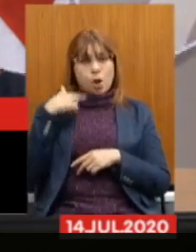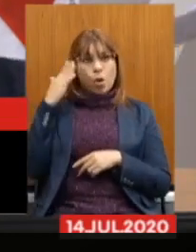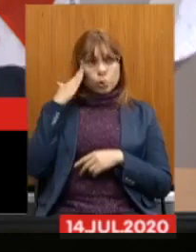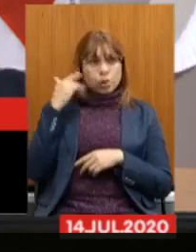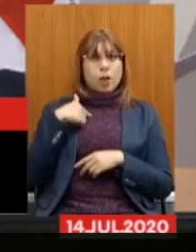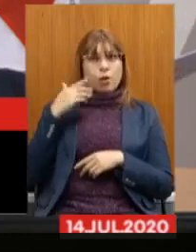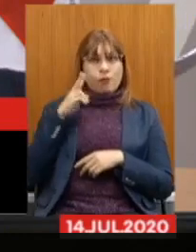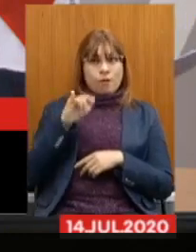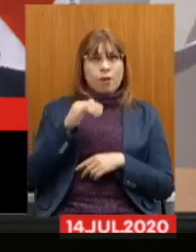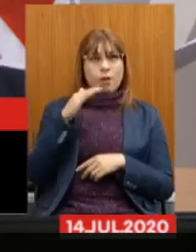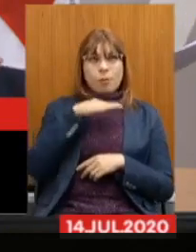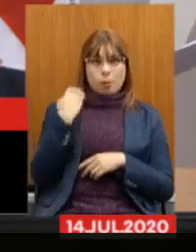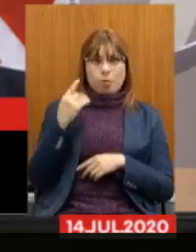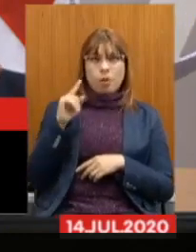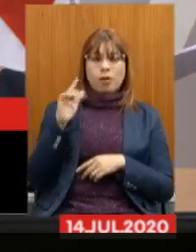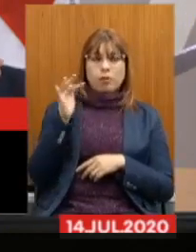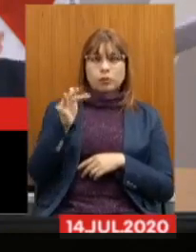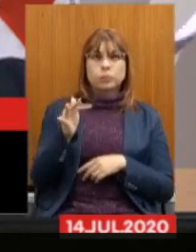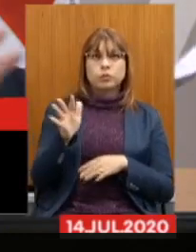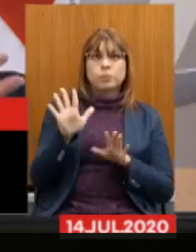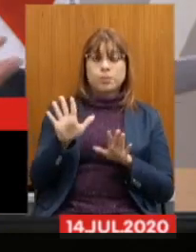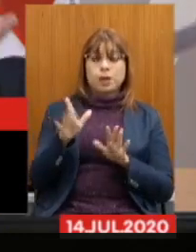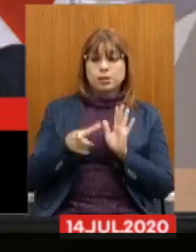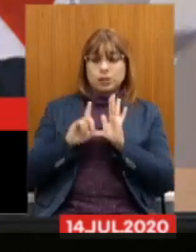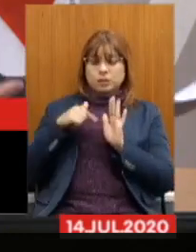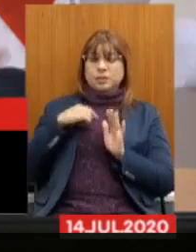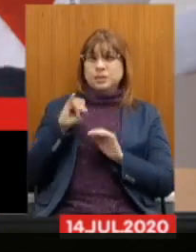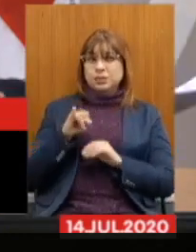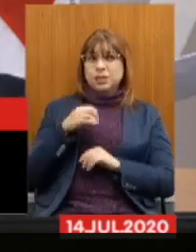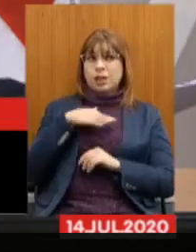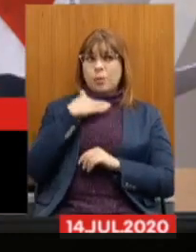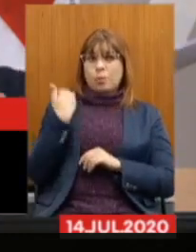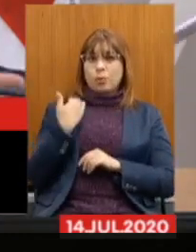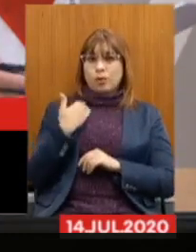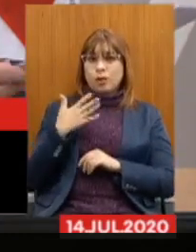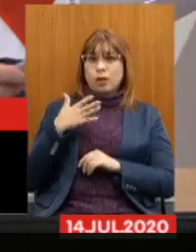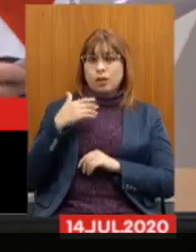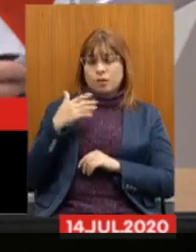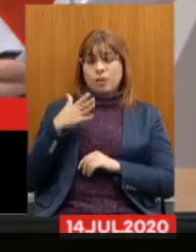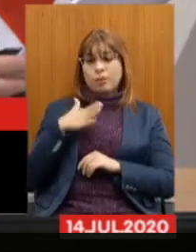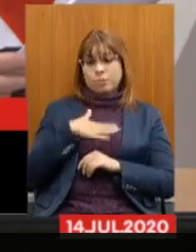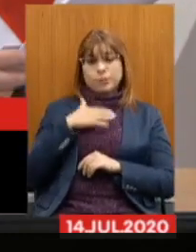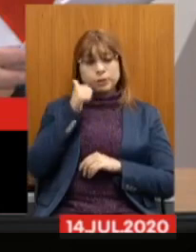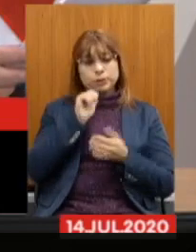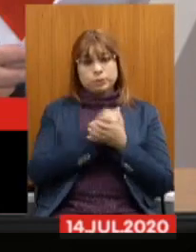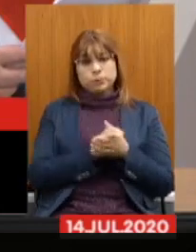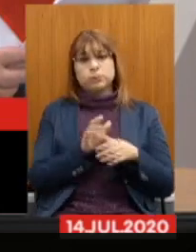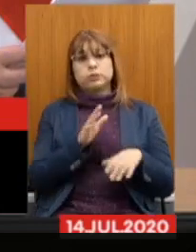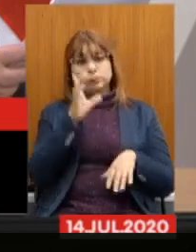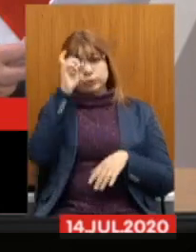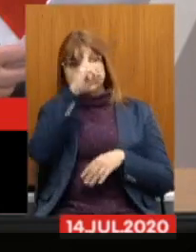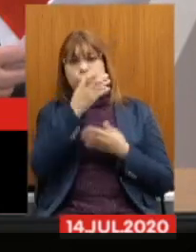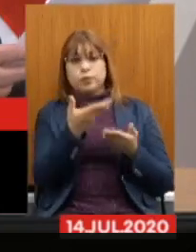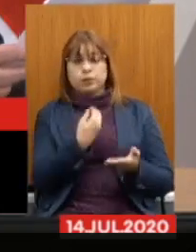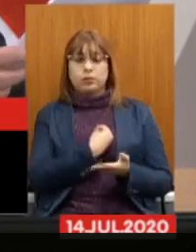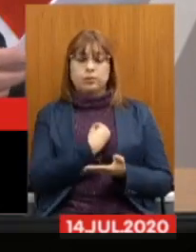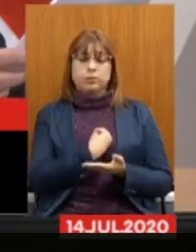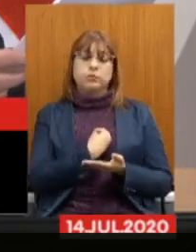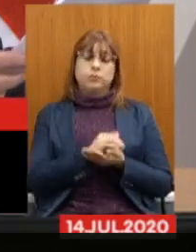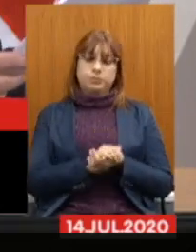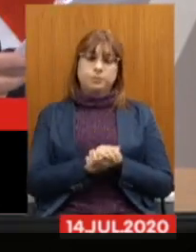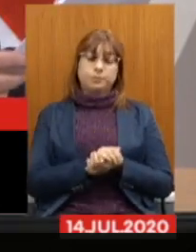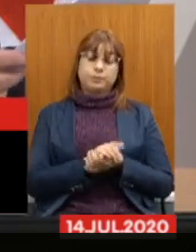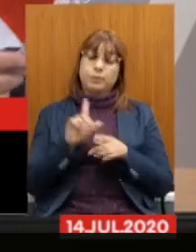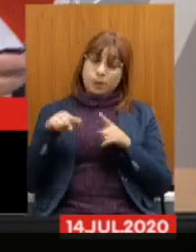morrer antes, vou deixar uma pessoa em dificuldade. E, mais